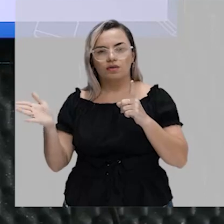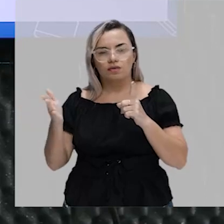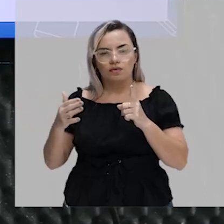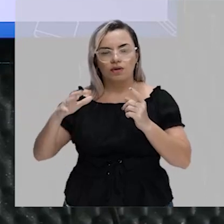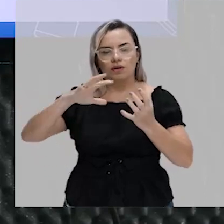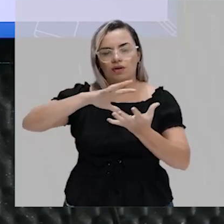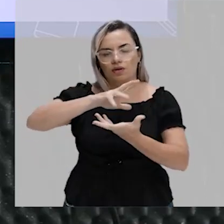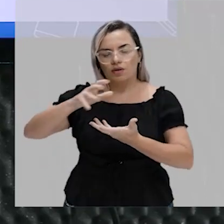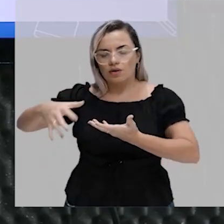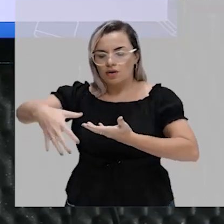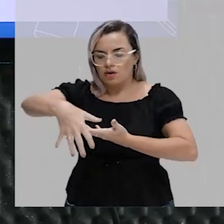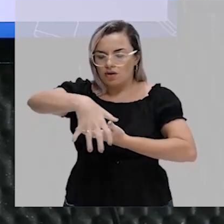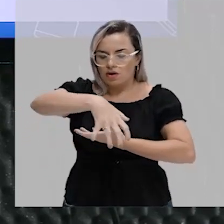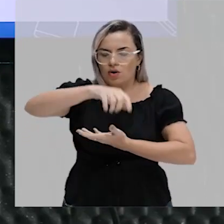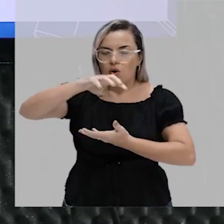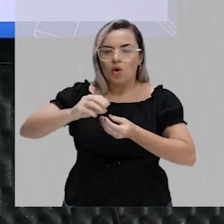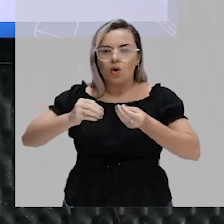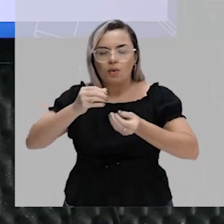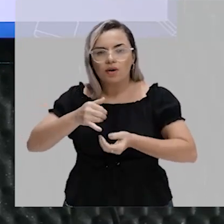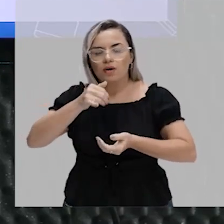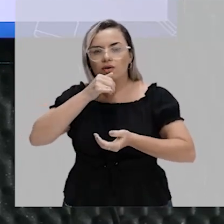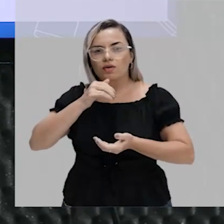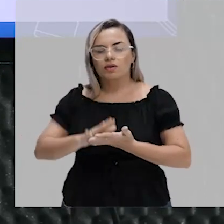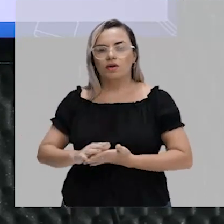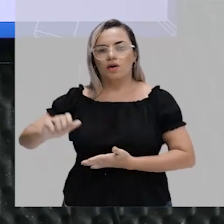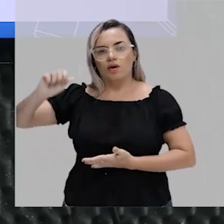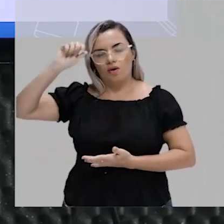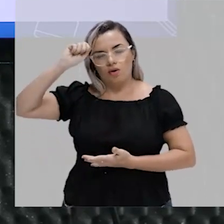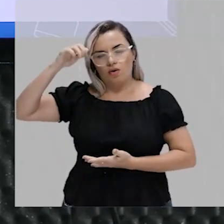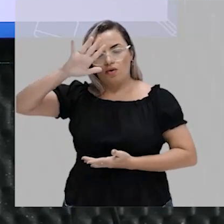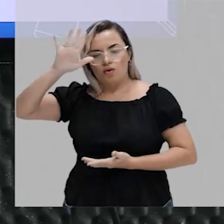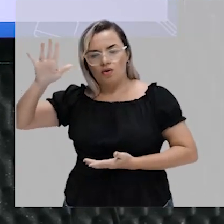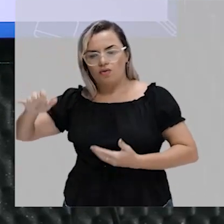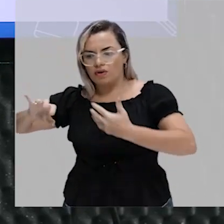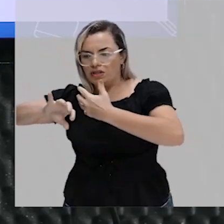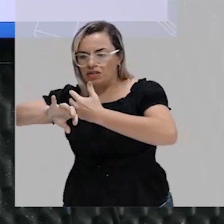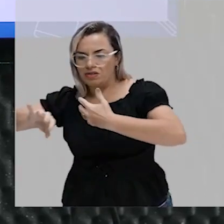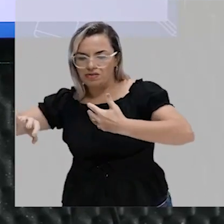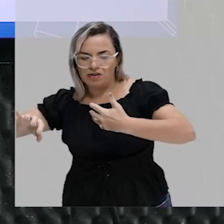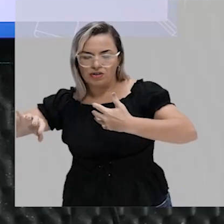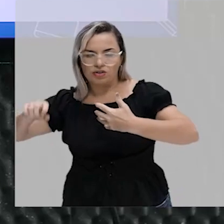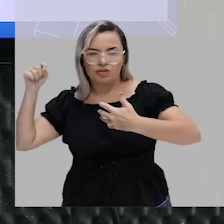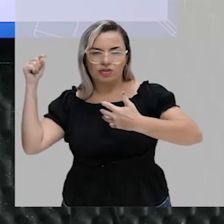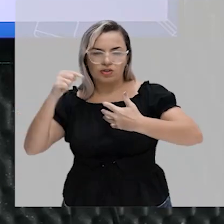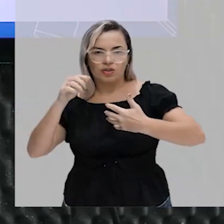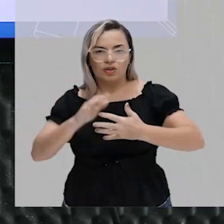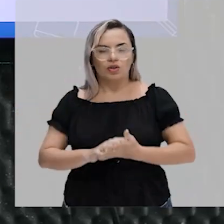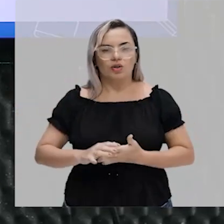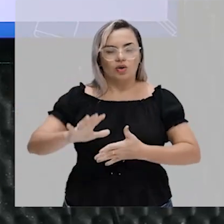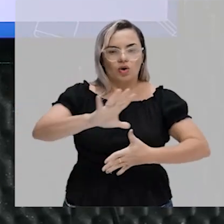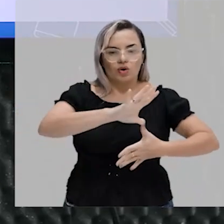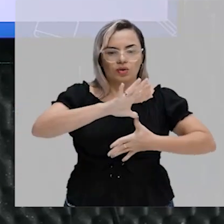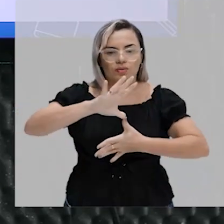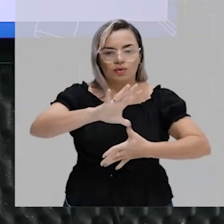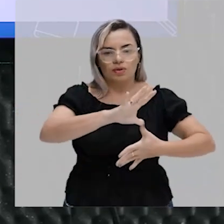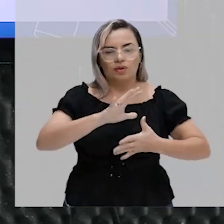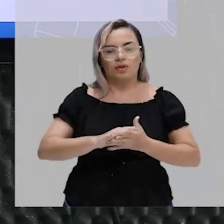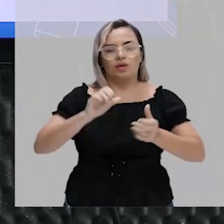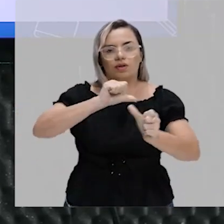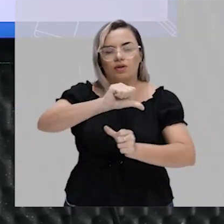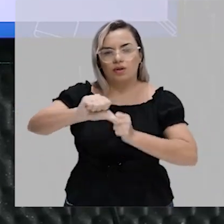africano se afastando do continente americano. Então, essas mudanças de posições,